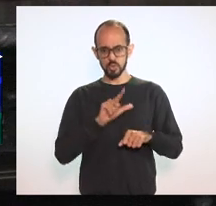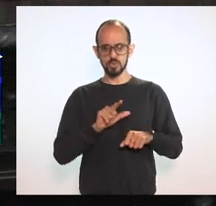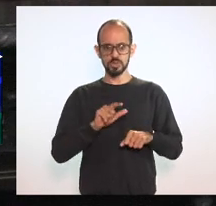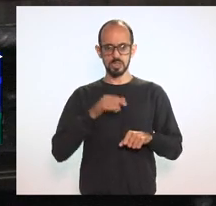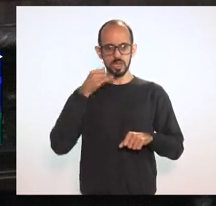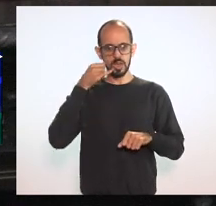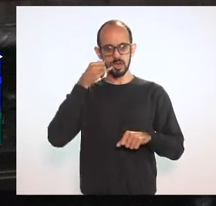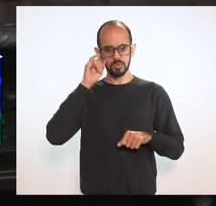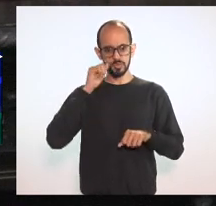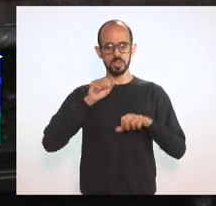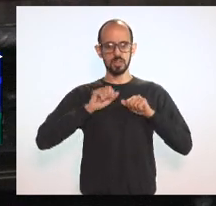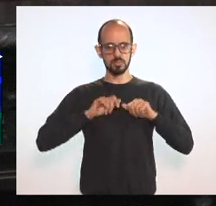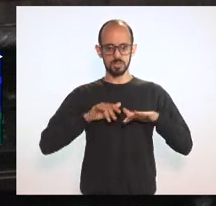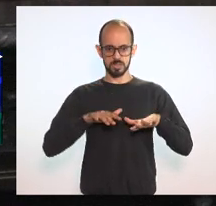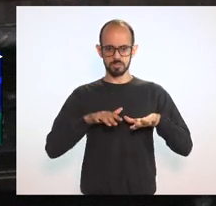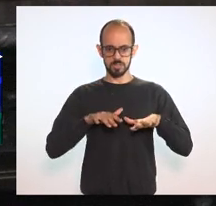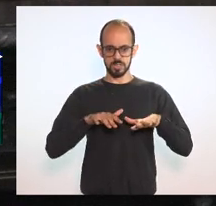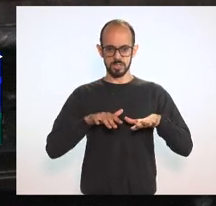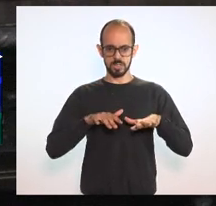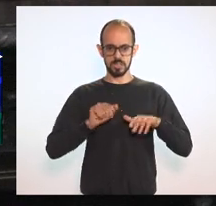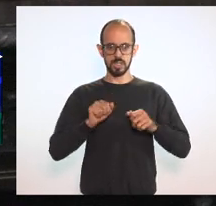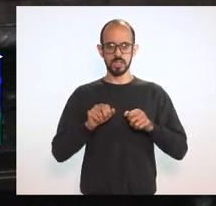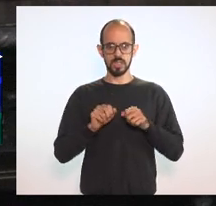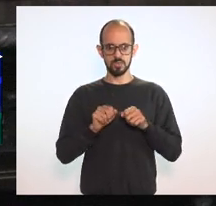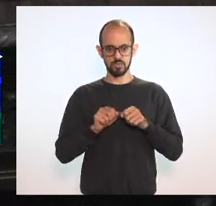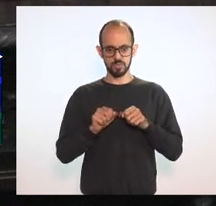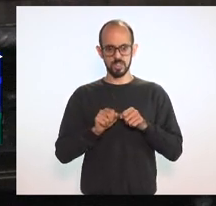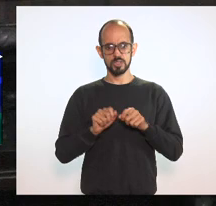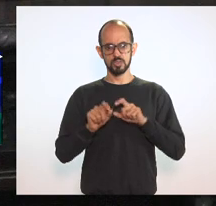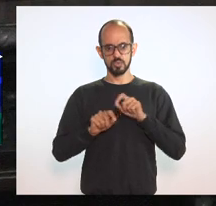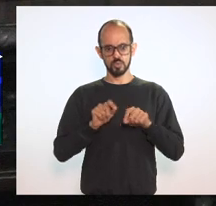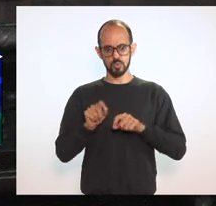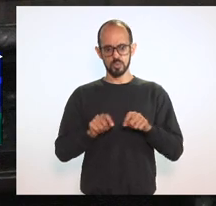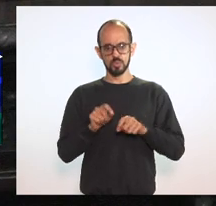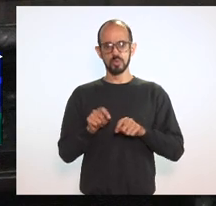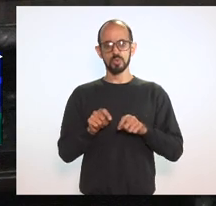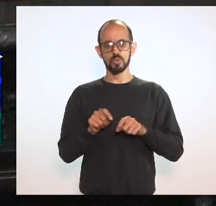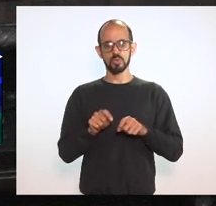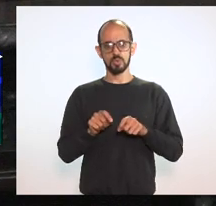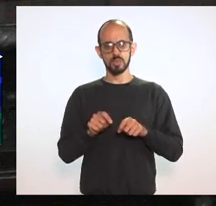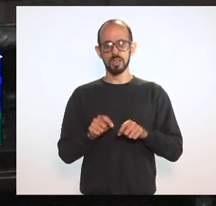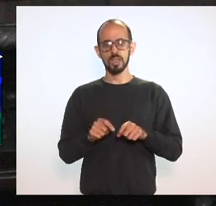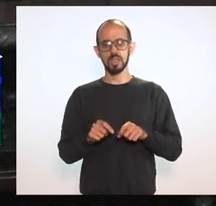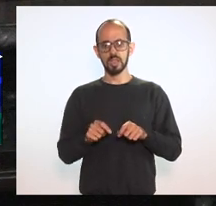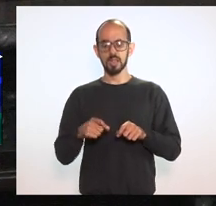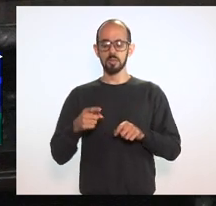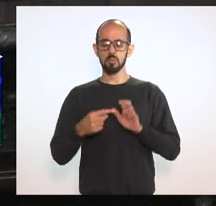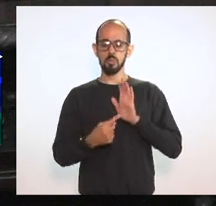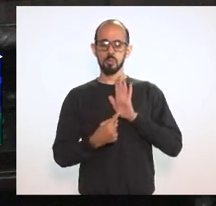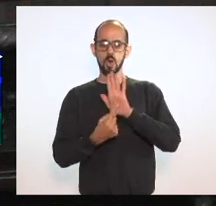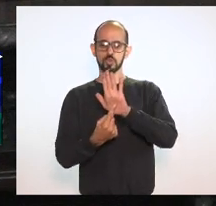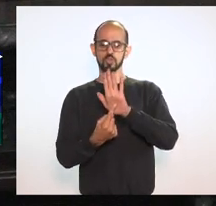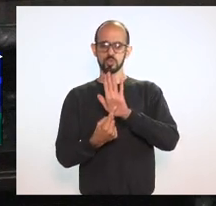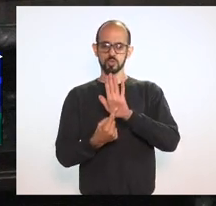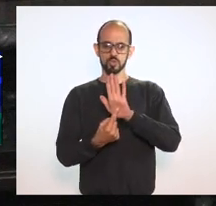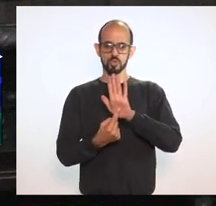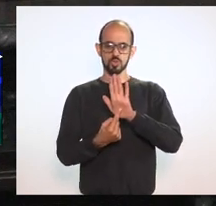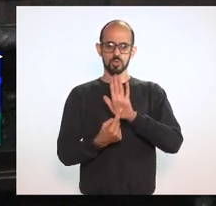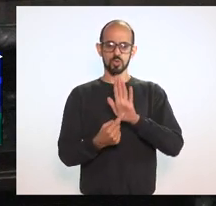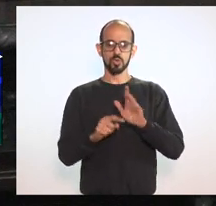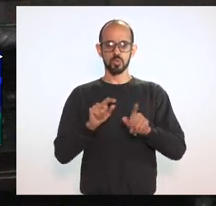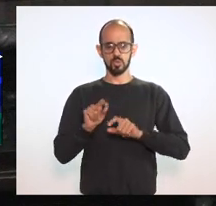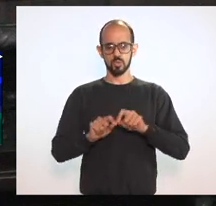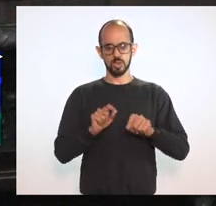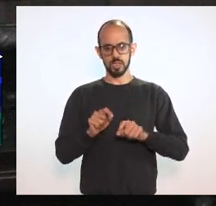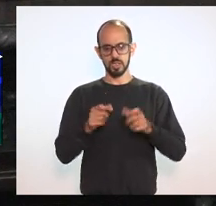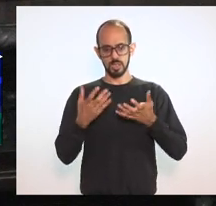por causa dessa preocupação que ele fez questão de manifestar repetidamente nos últimos 45 dias que ele